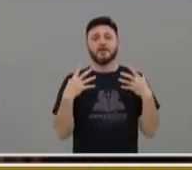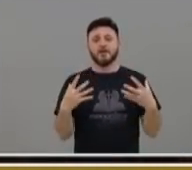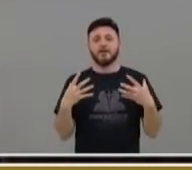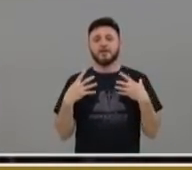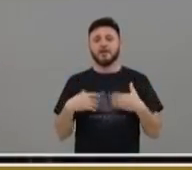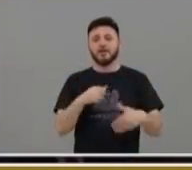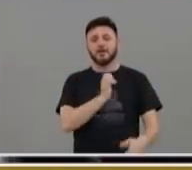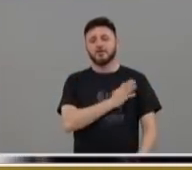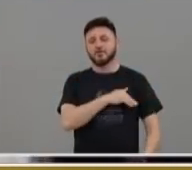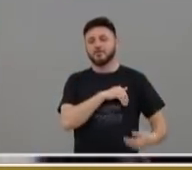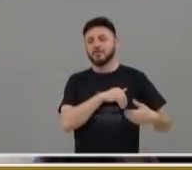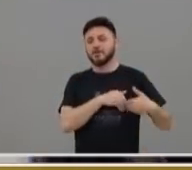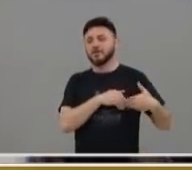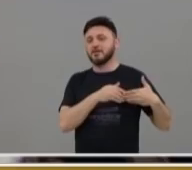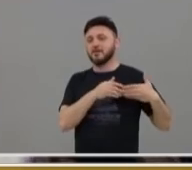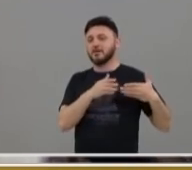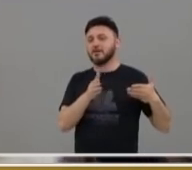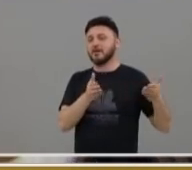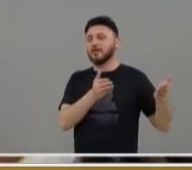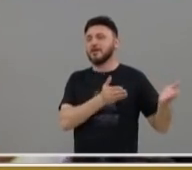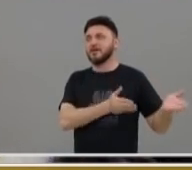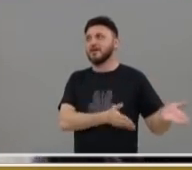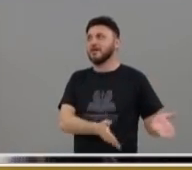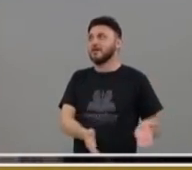Eu também quero me